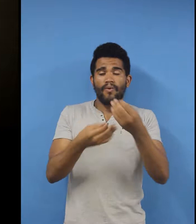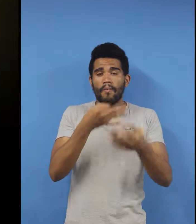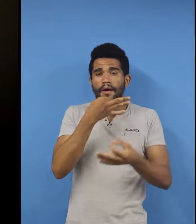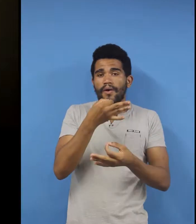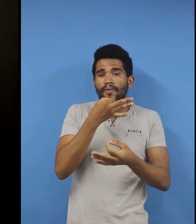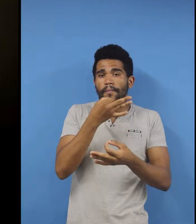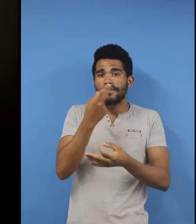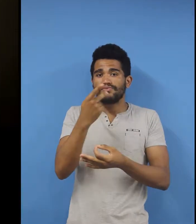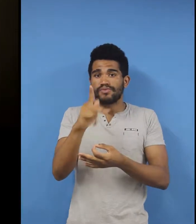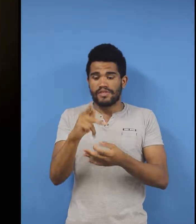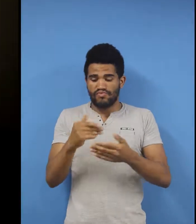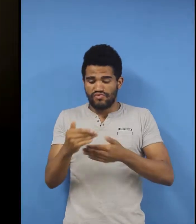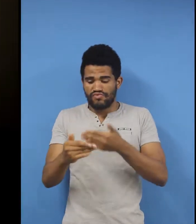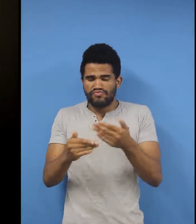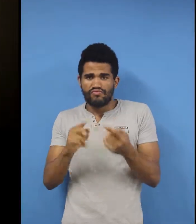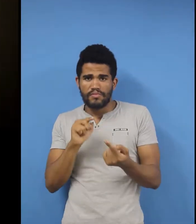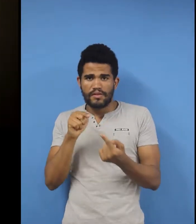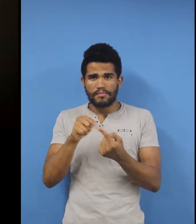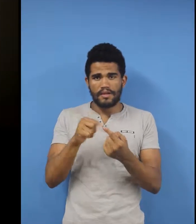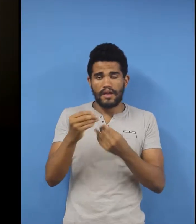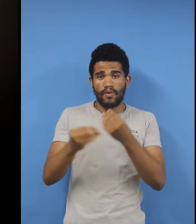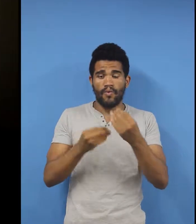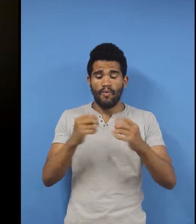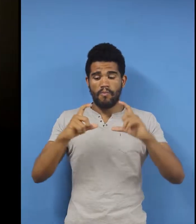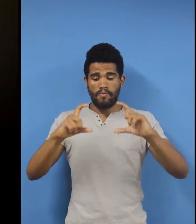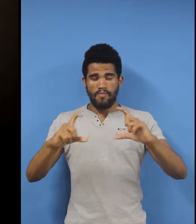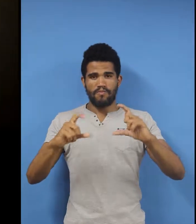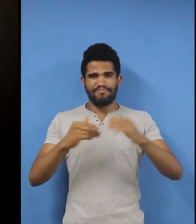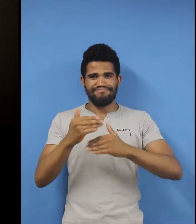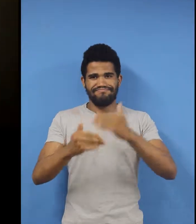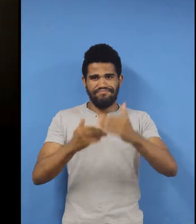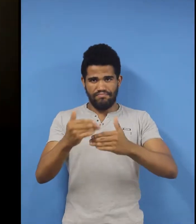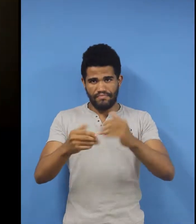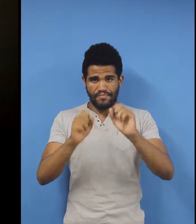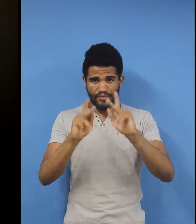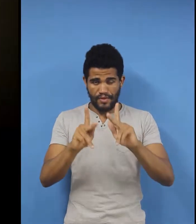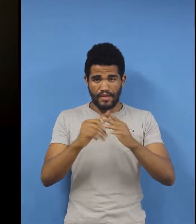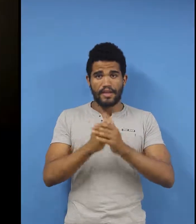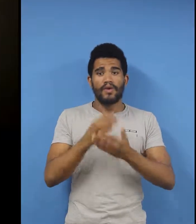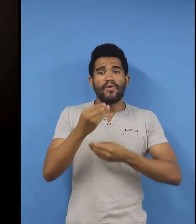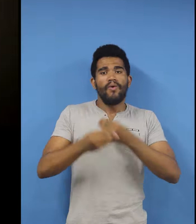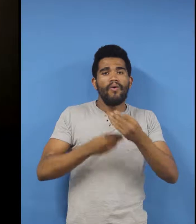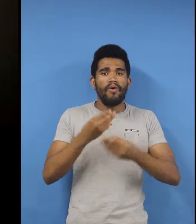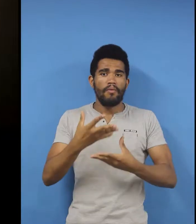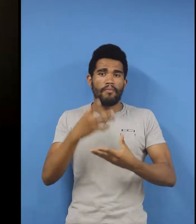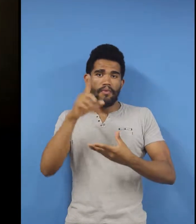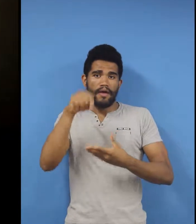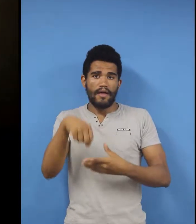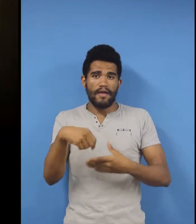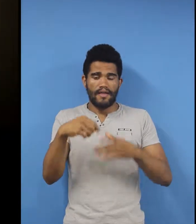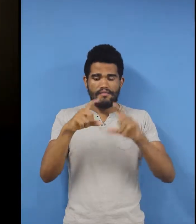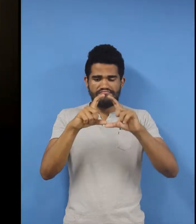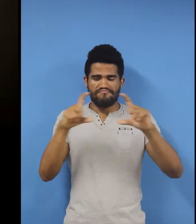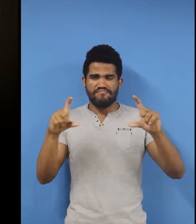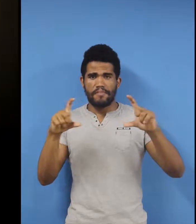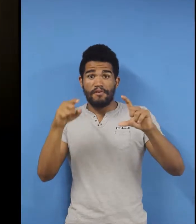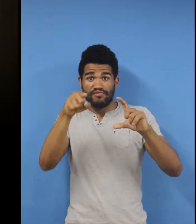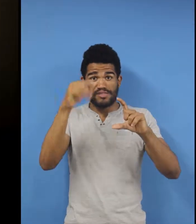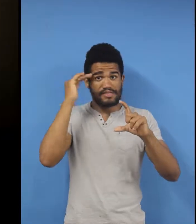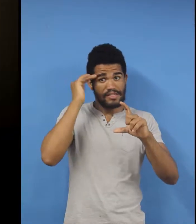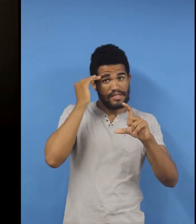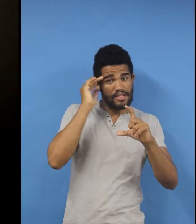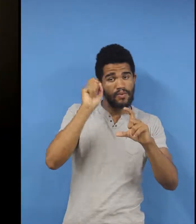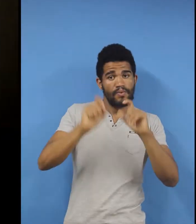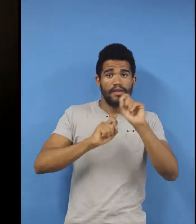formas de argumentação, falar sobre a estrutura do argumento, do parágrafo de desenvolvimento, para ajudar